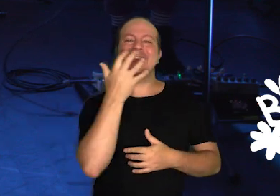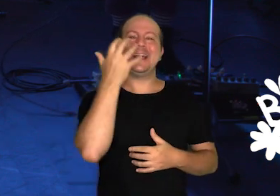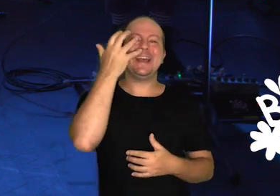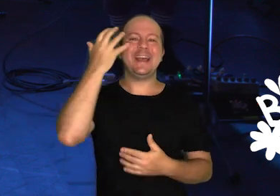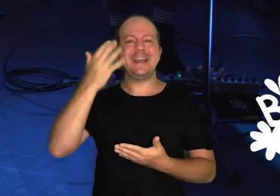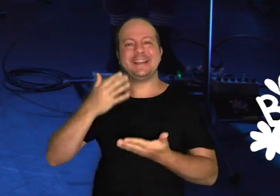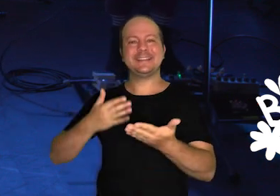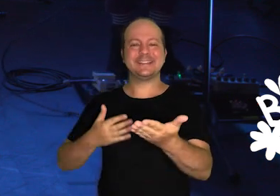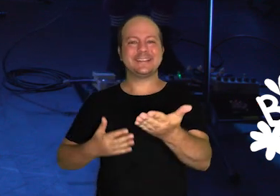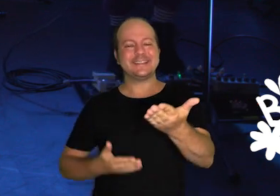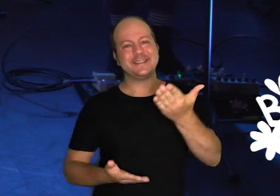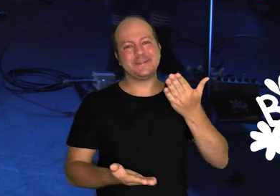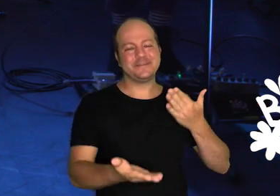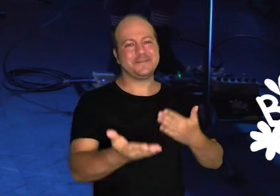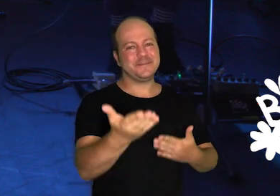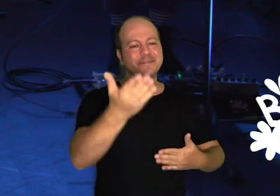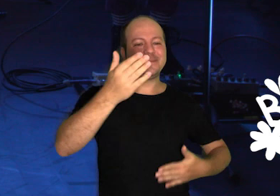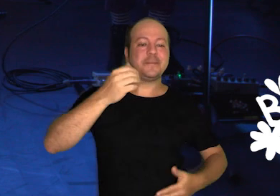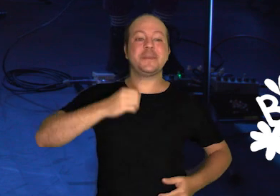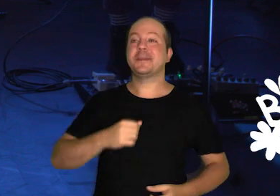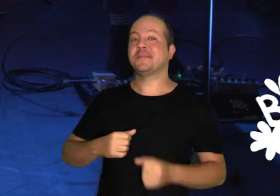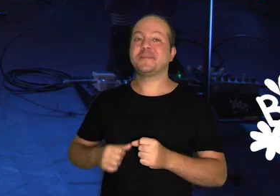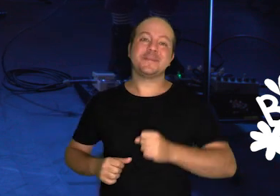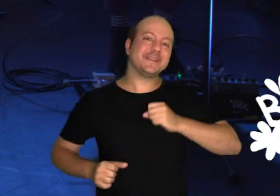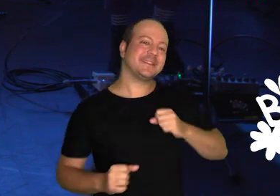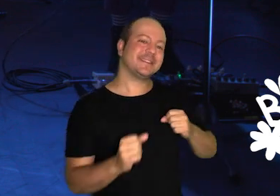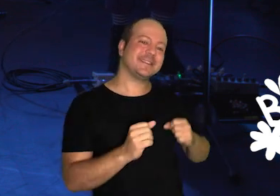pra vocês.